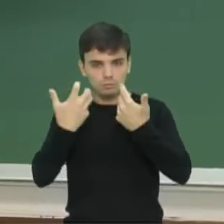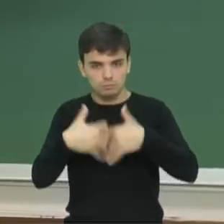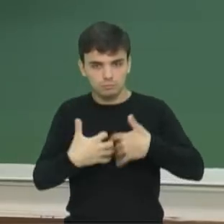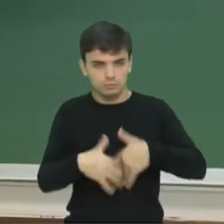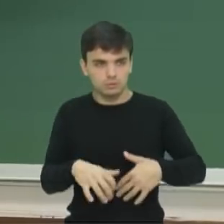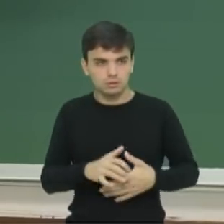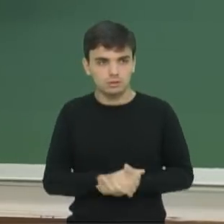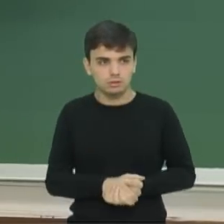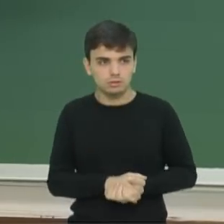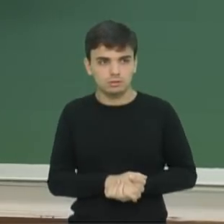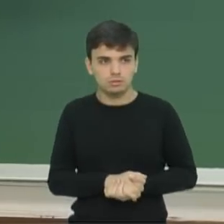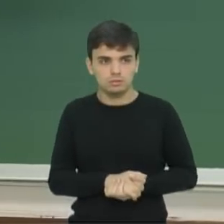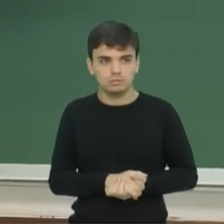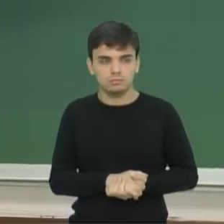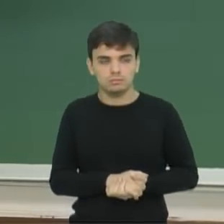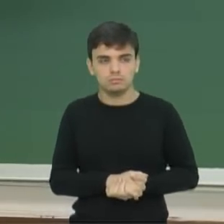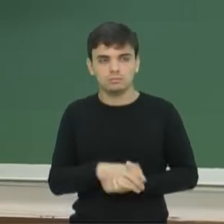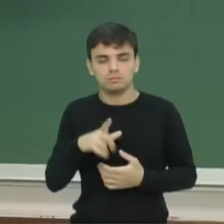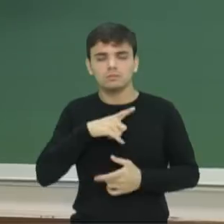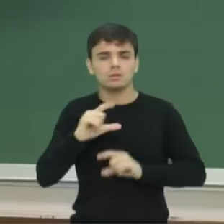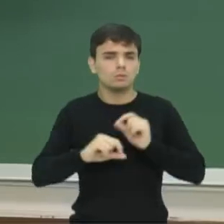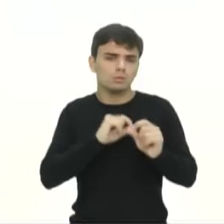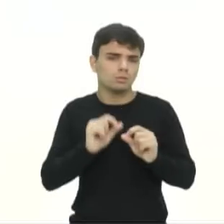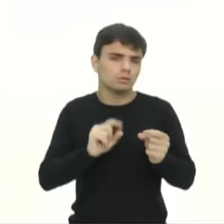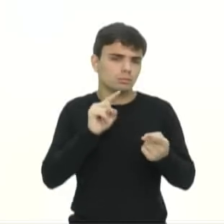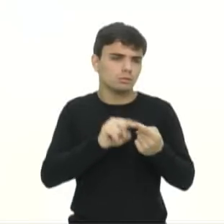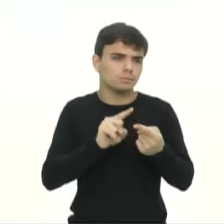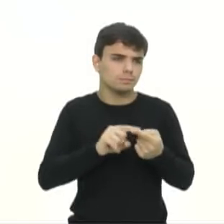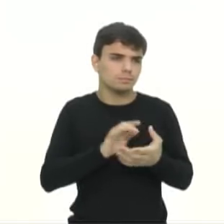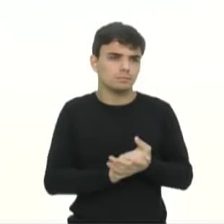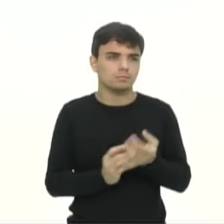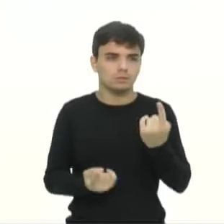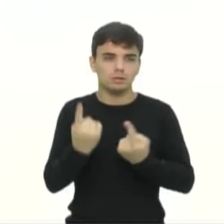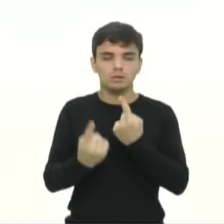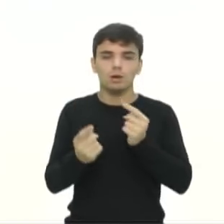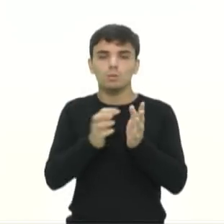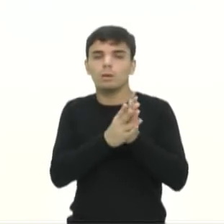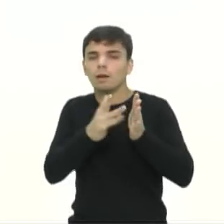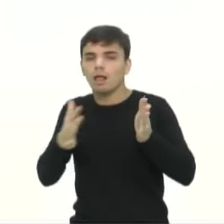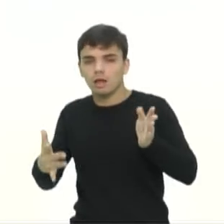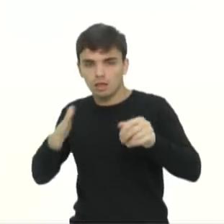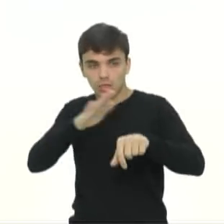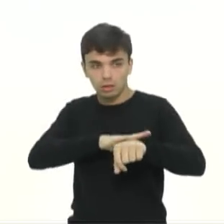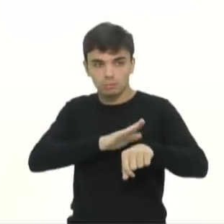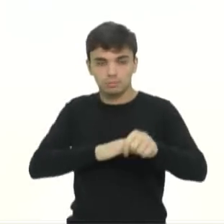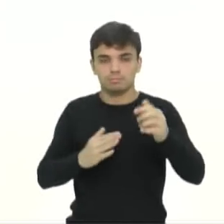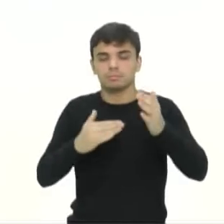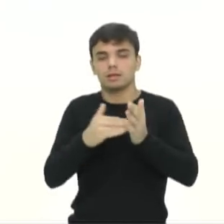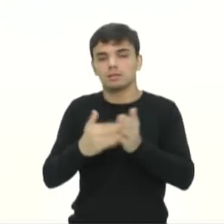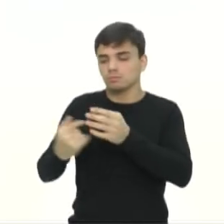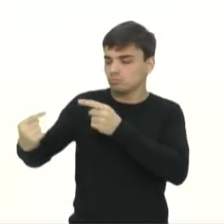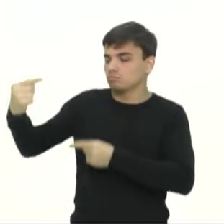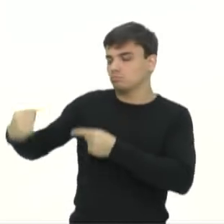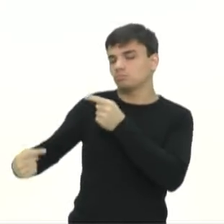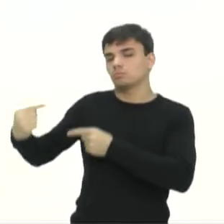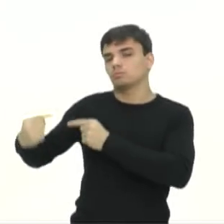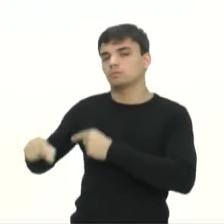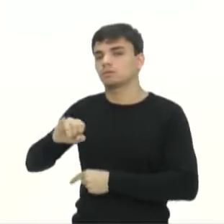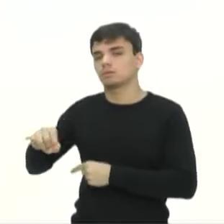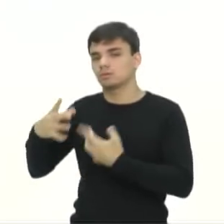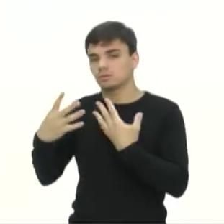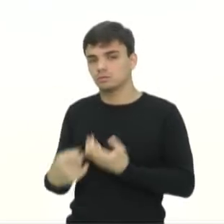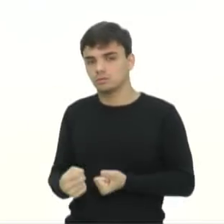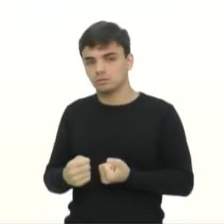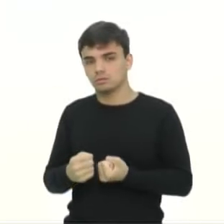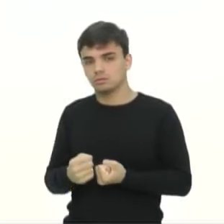nosso primeiro exercício da aula de hoje que fala o quê? Qual é a duração máxima do combate de judô sem levar em